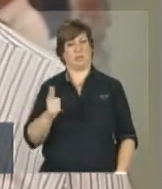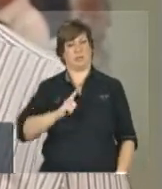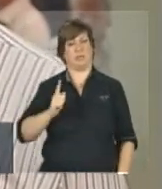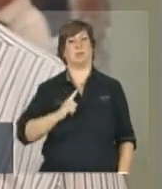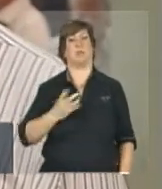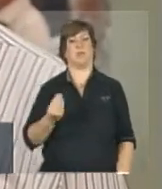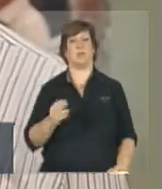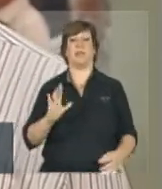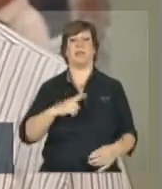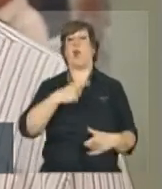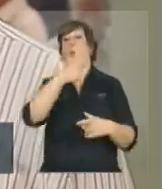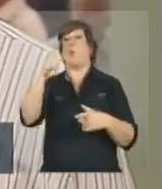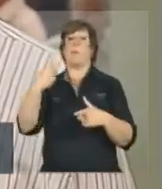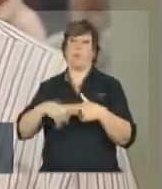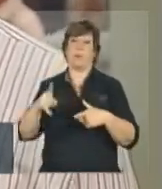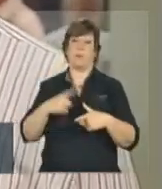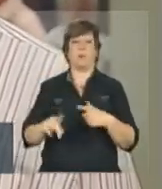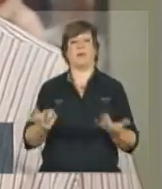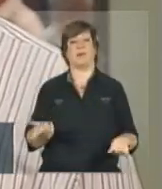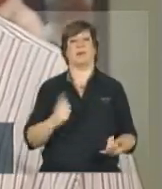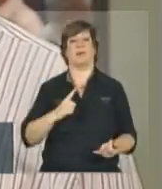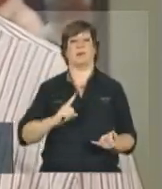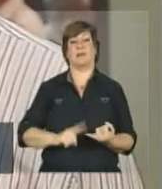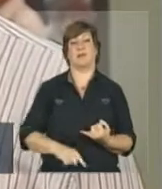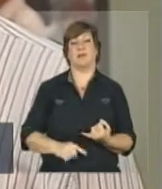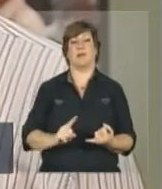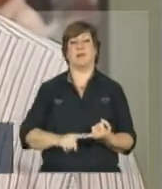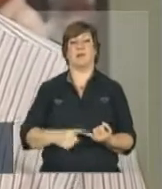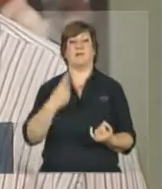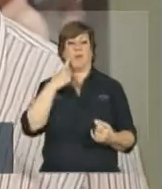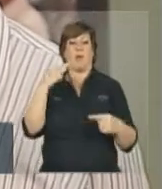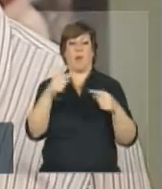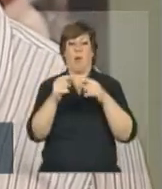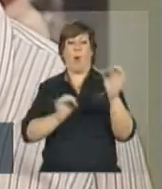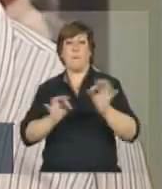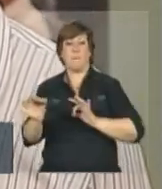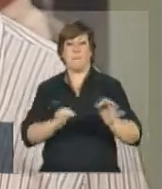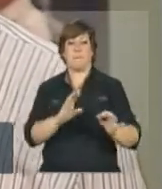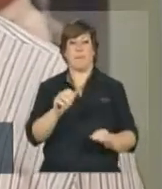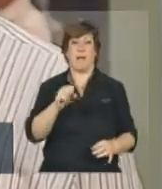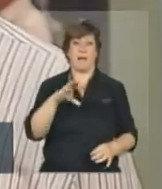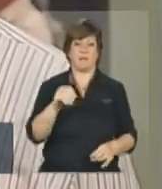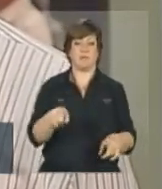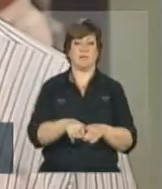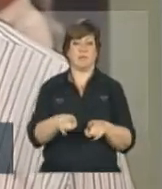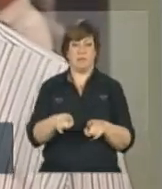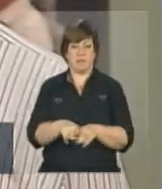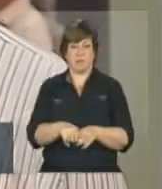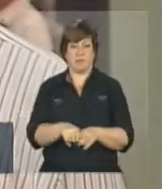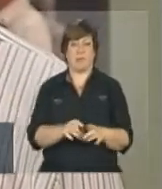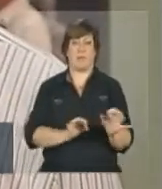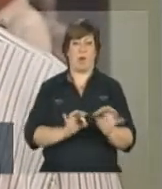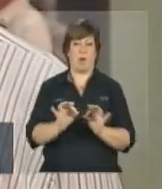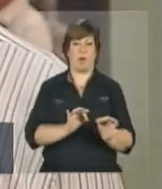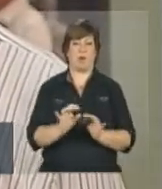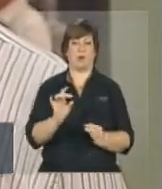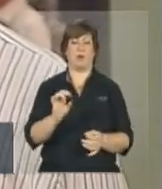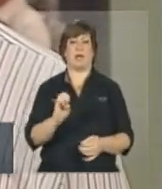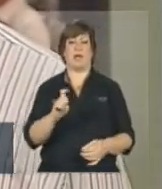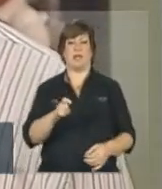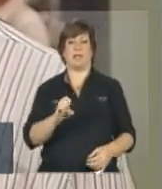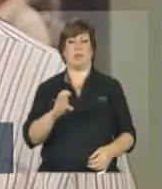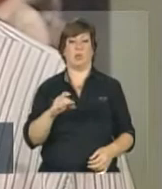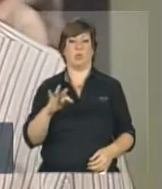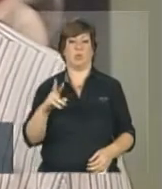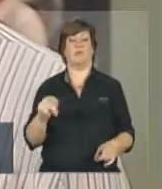os outros problemas, né? De adequação de projeto básico, entre projeto básico e projeto